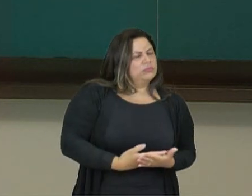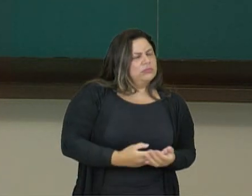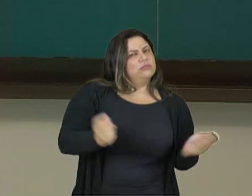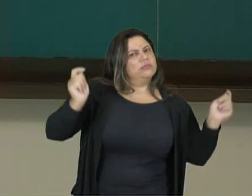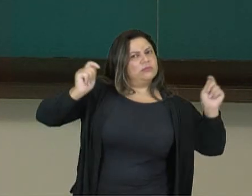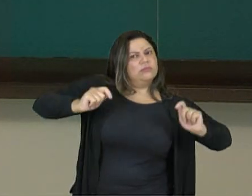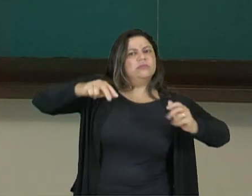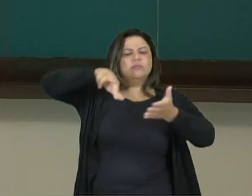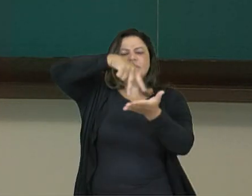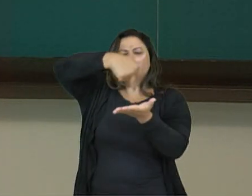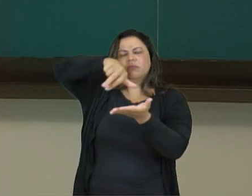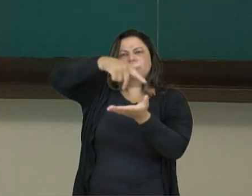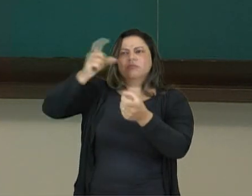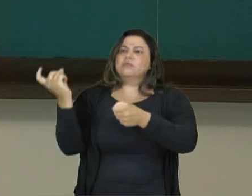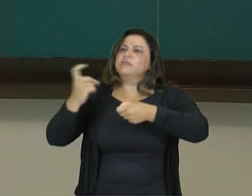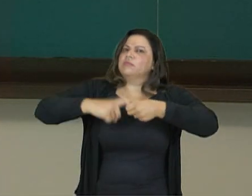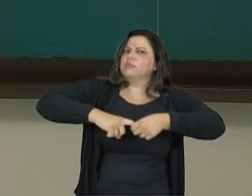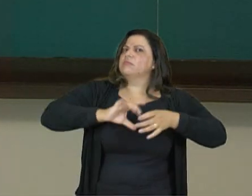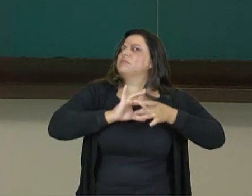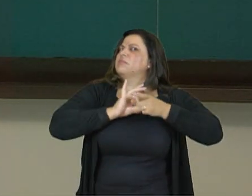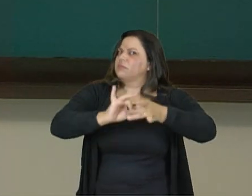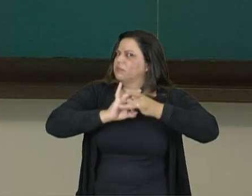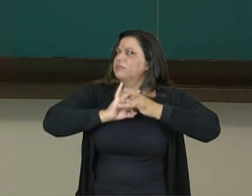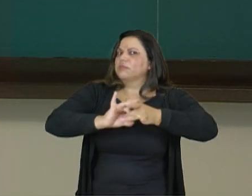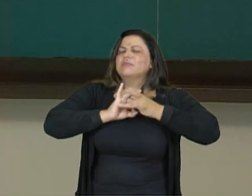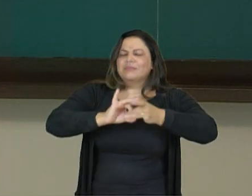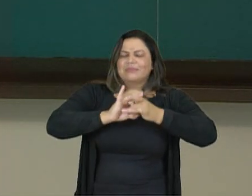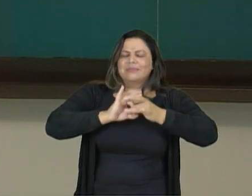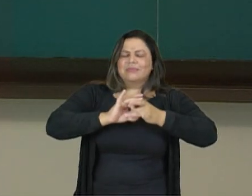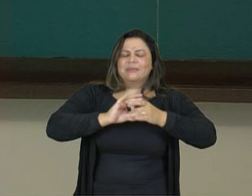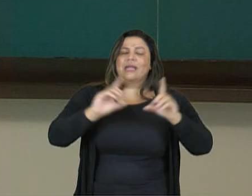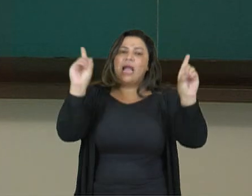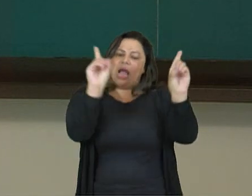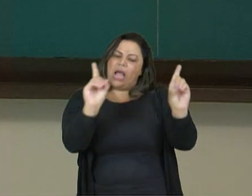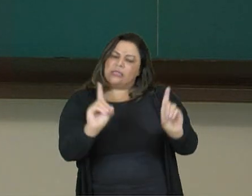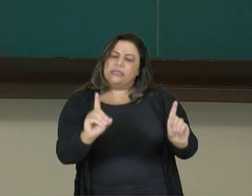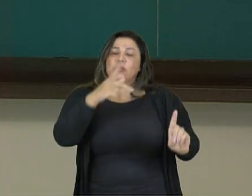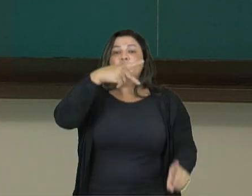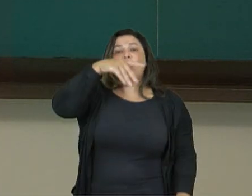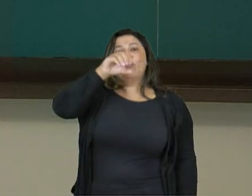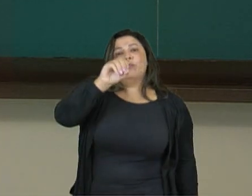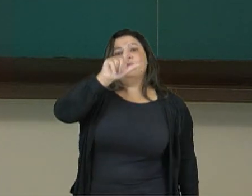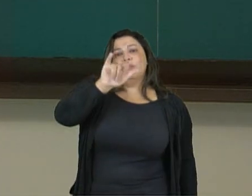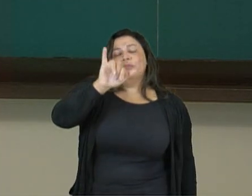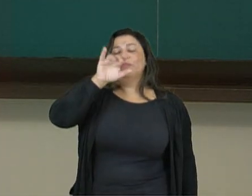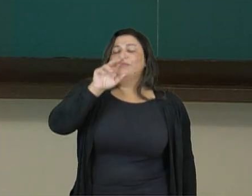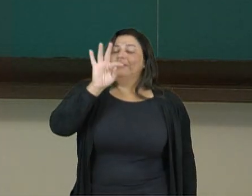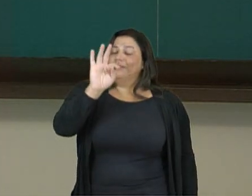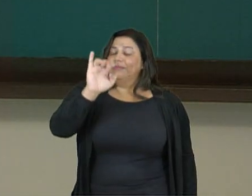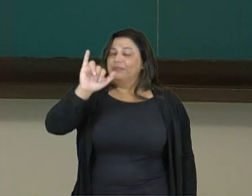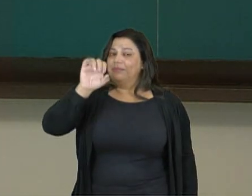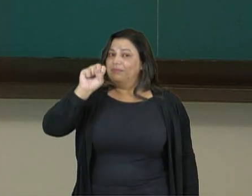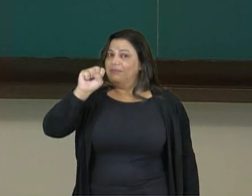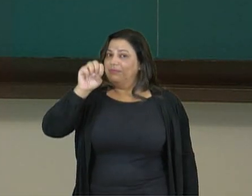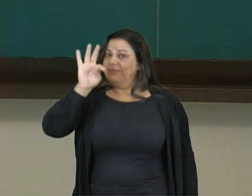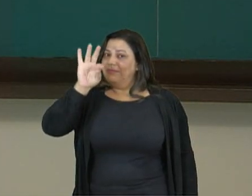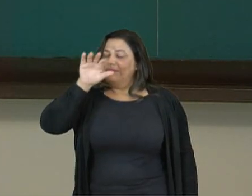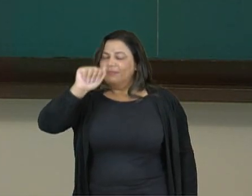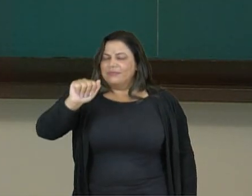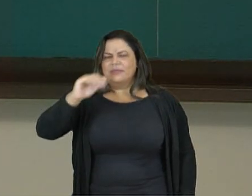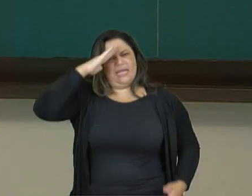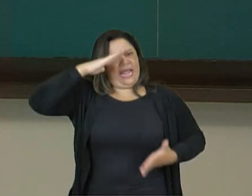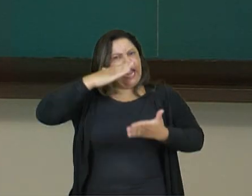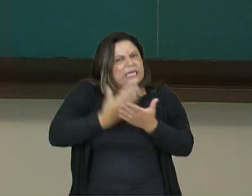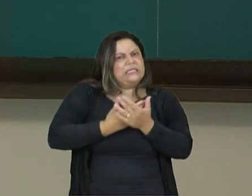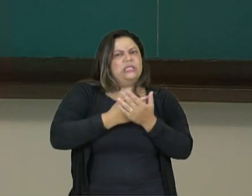dança estava ligada a esses deuses porque eles eram politeístas, eles acreditavam em vários deuses. Então toda a